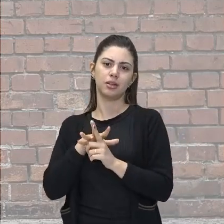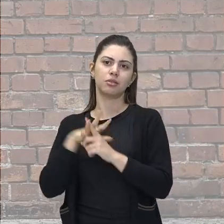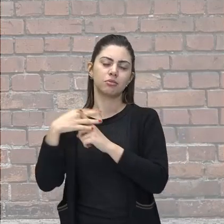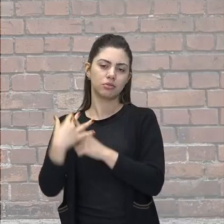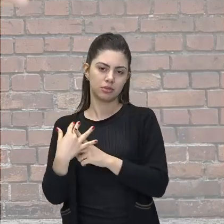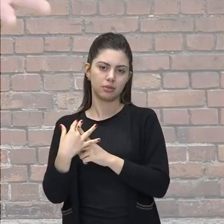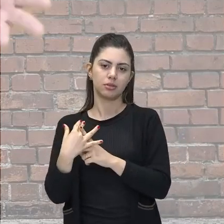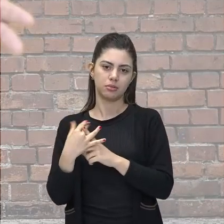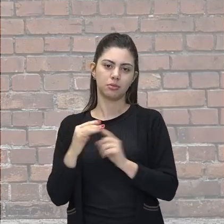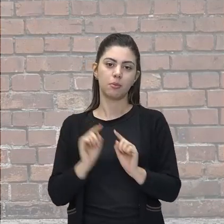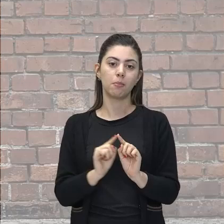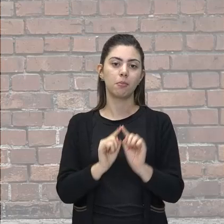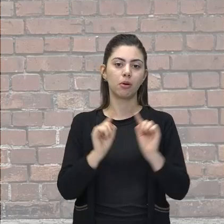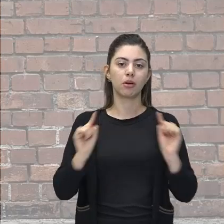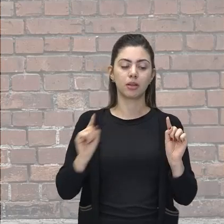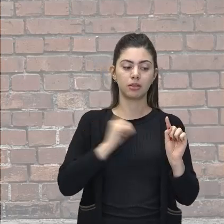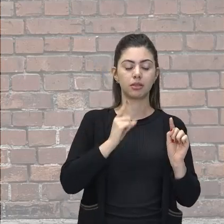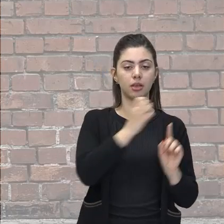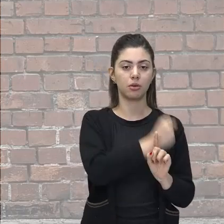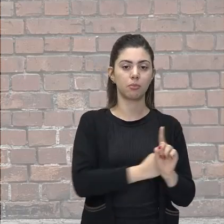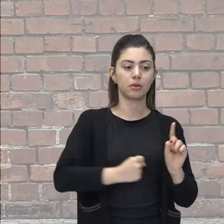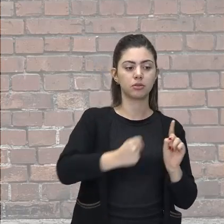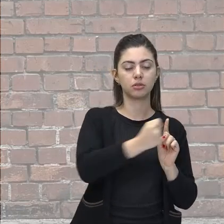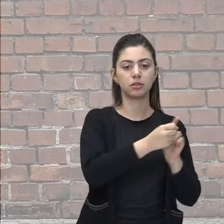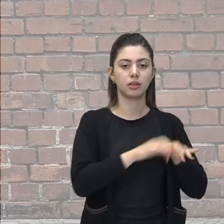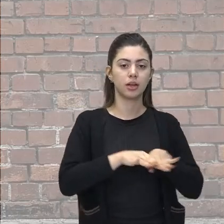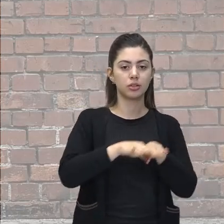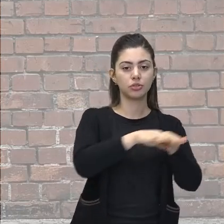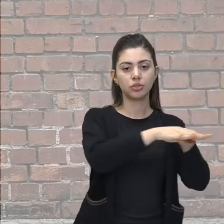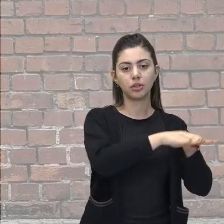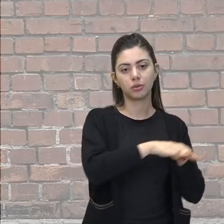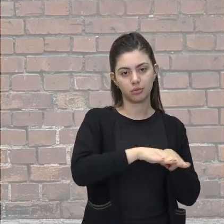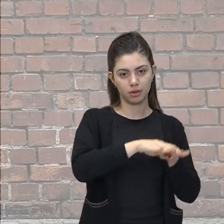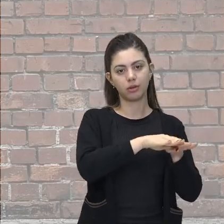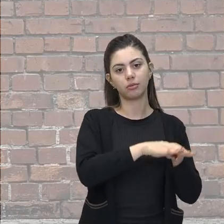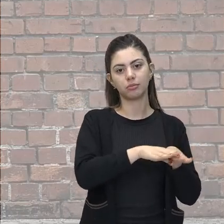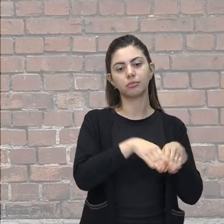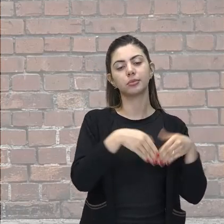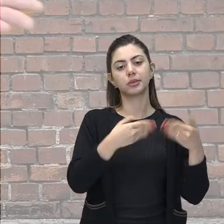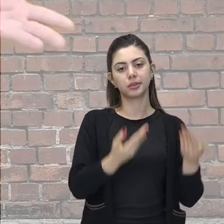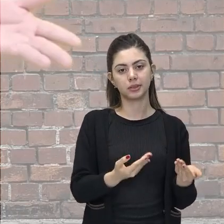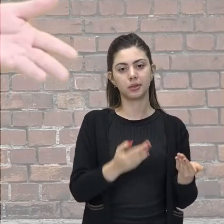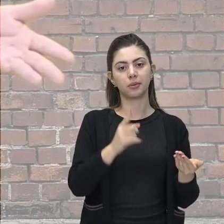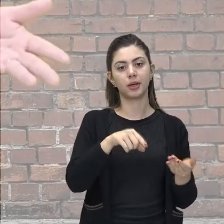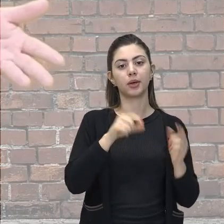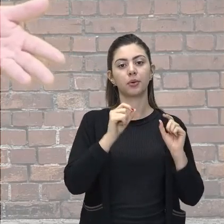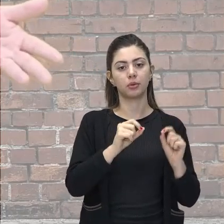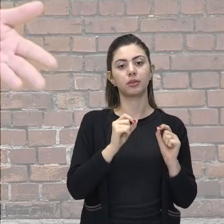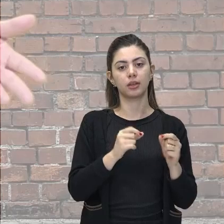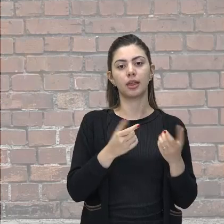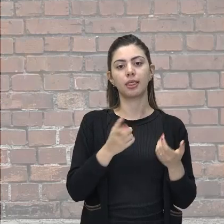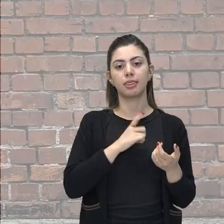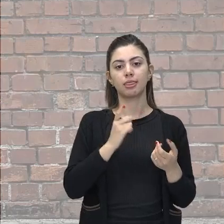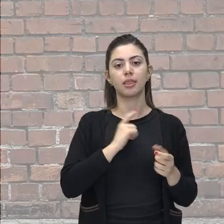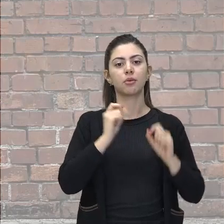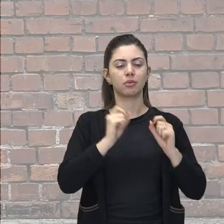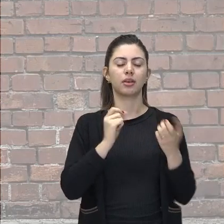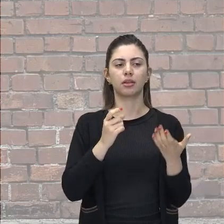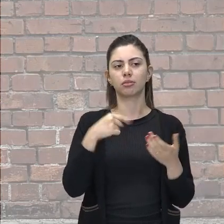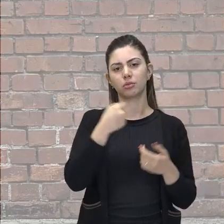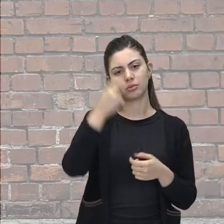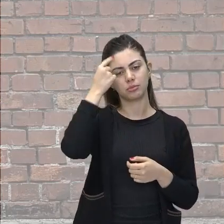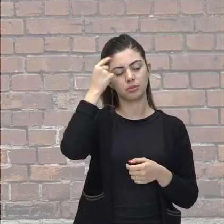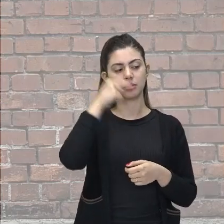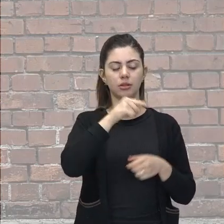ia ter então aí uma sociedade igualitária. É exatamente por isso também que o comunismo ele é tido como comunismo utópico, já